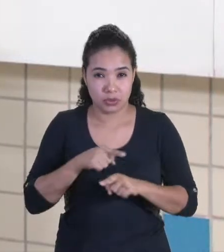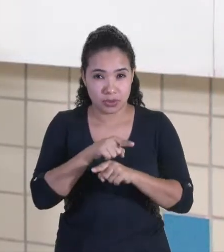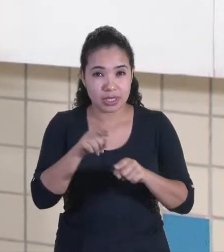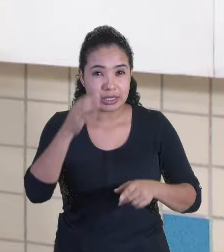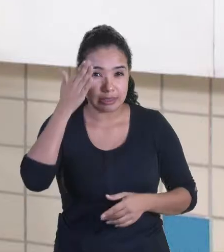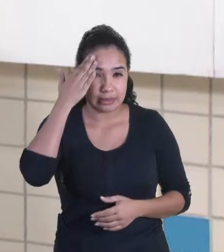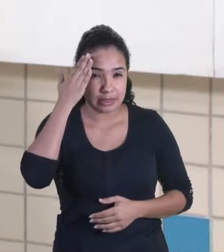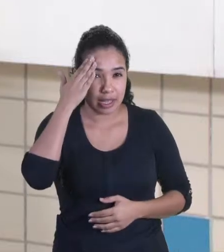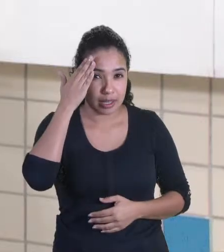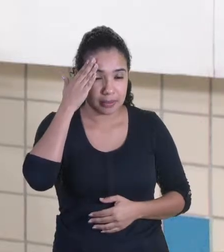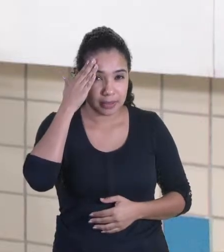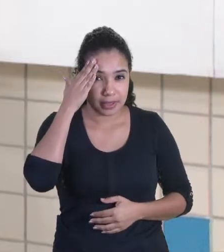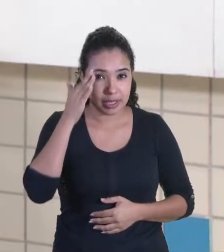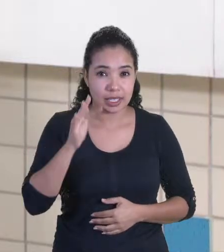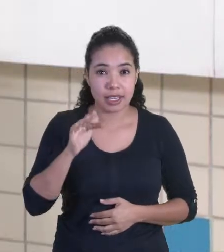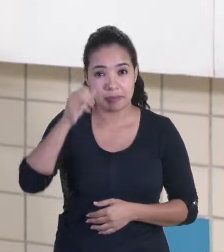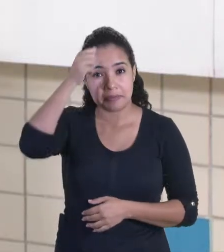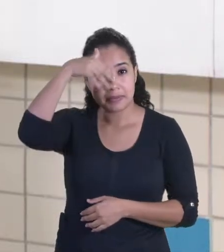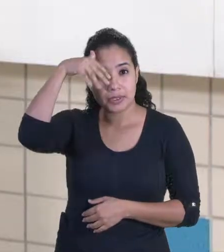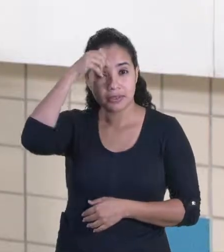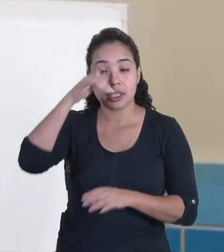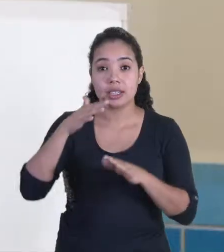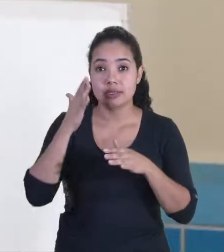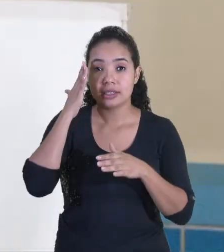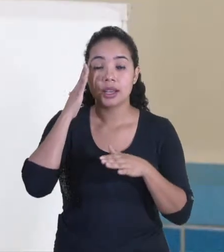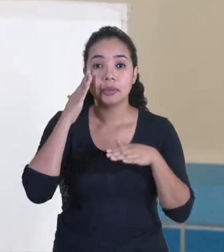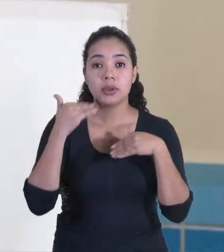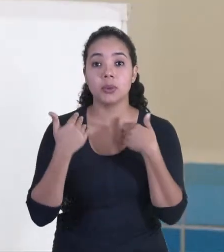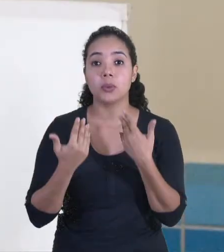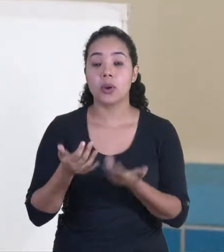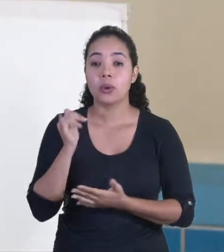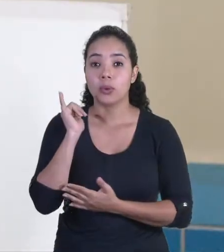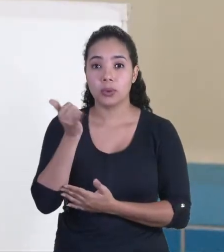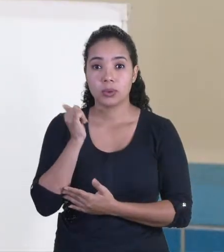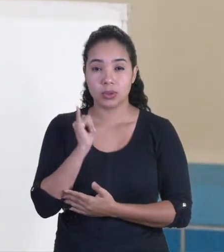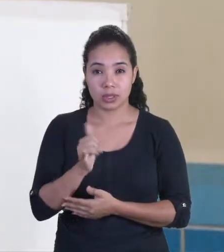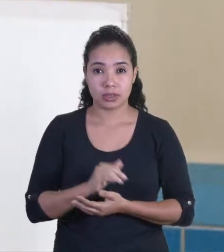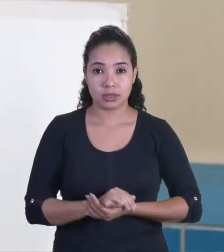saberia, Fava? Sabe qual é o conto?